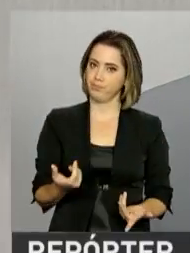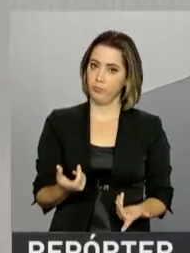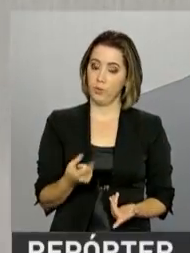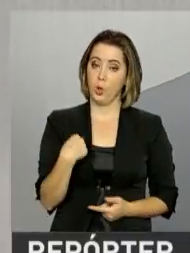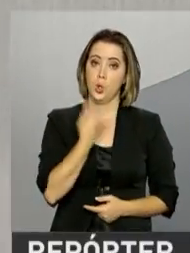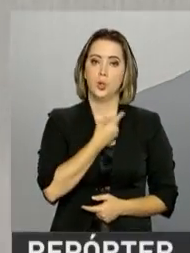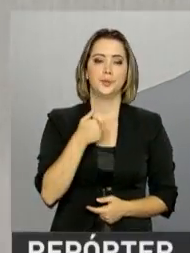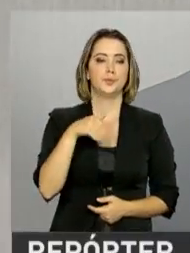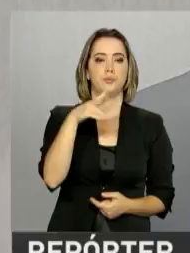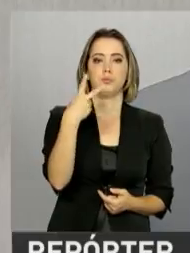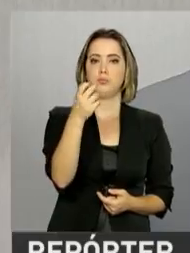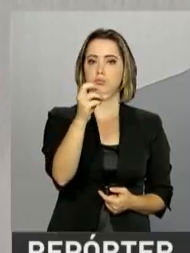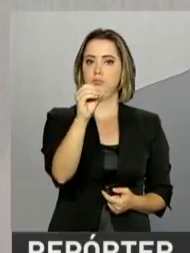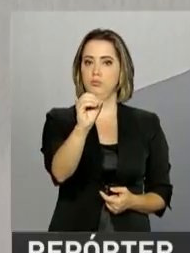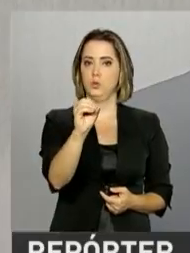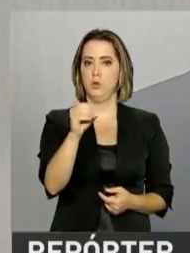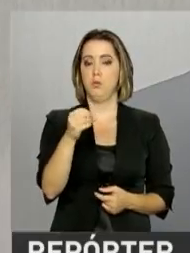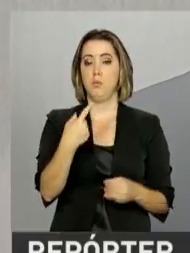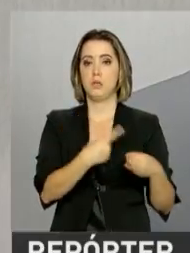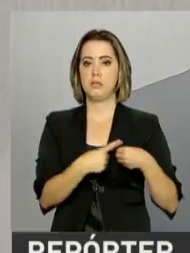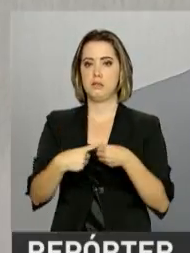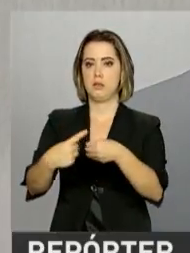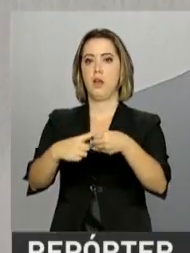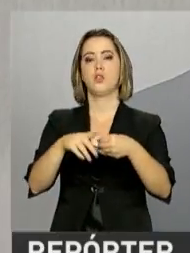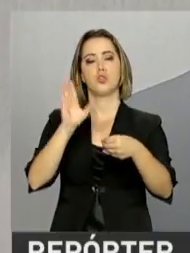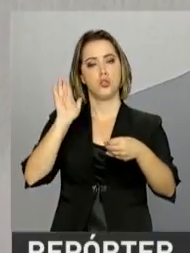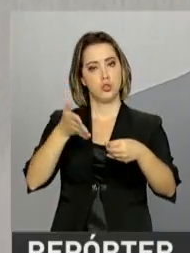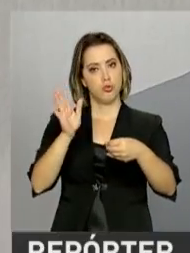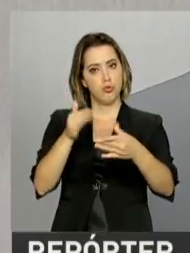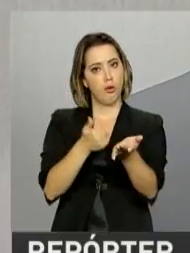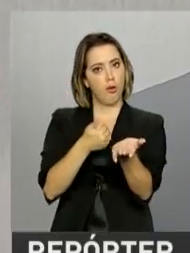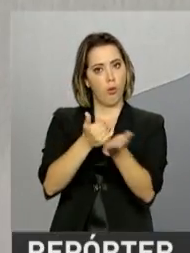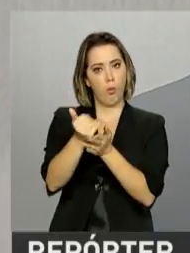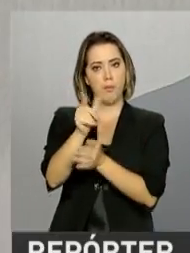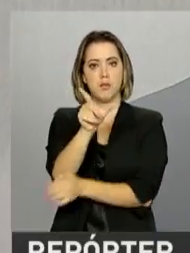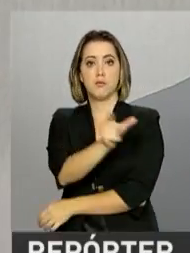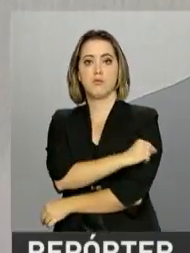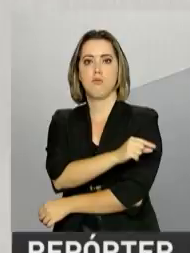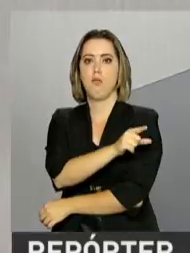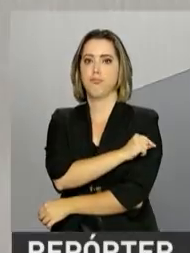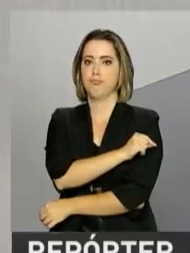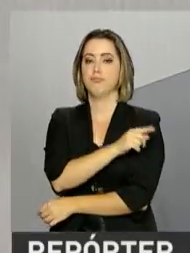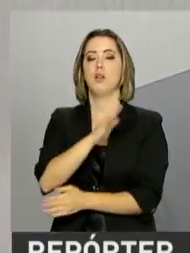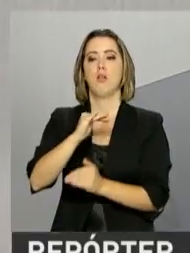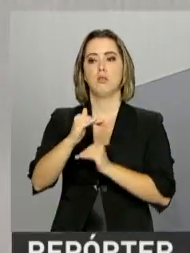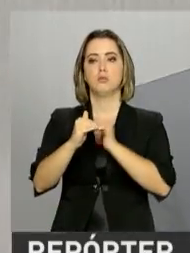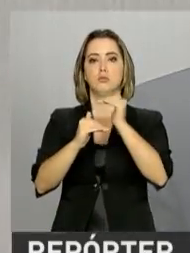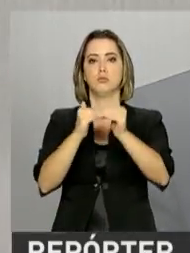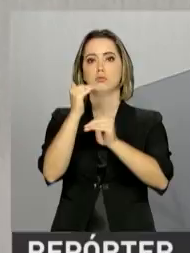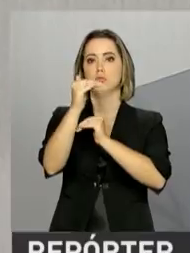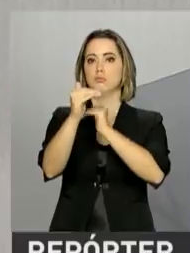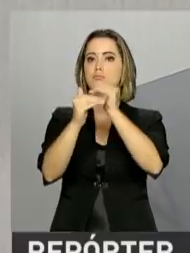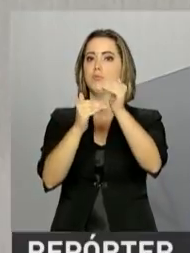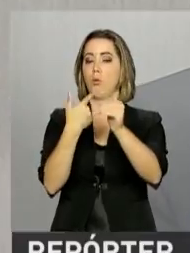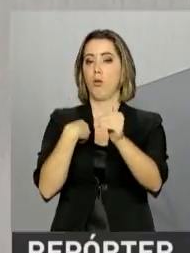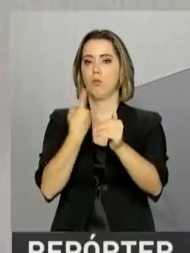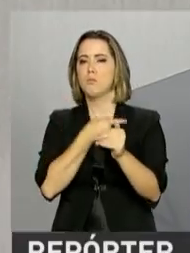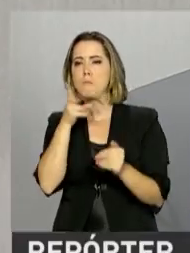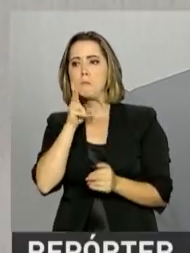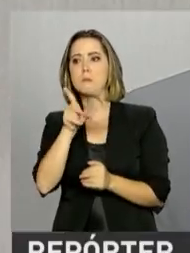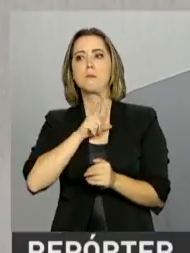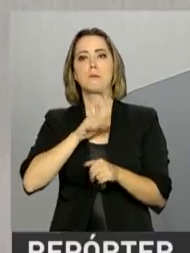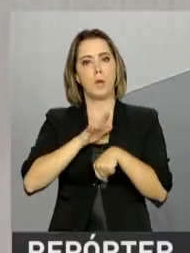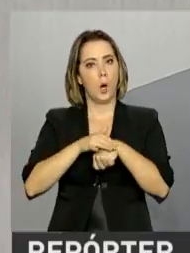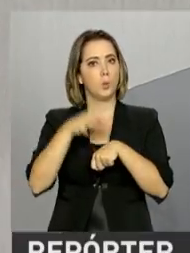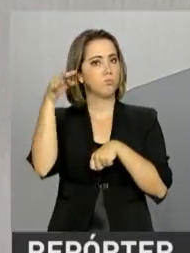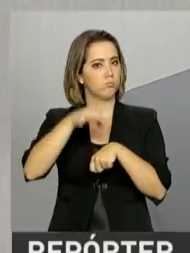de 250 municípios em vacinação e com um número crescente. Quando são confirmados casos de